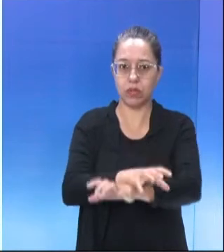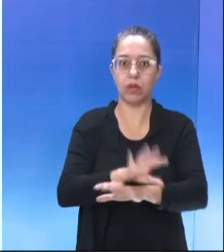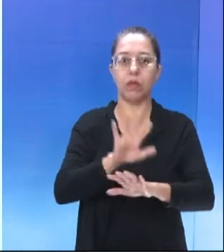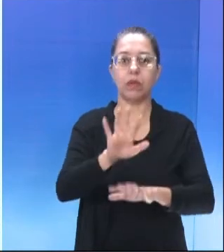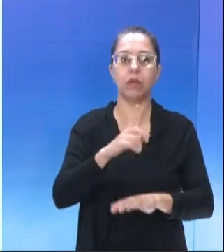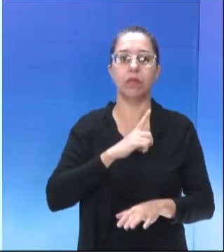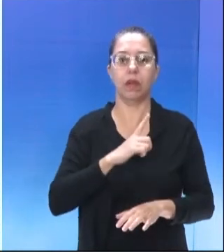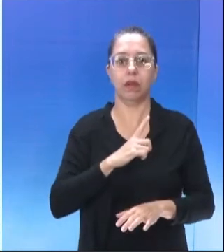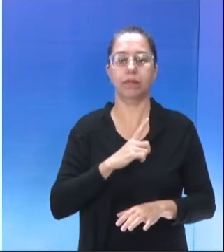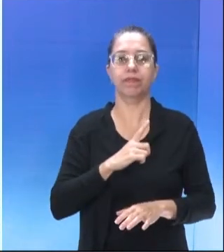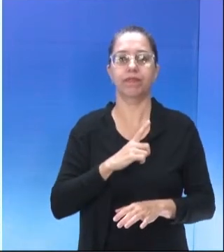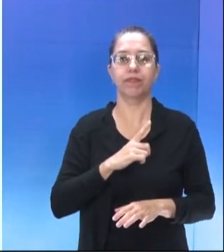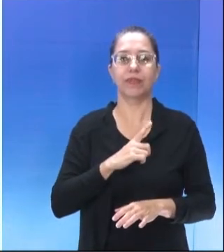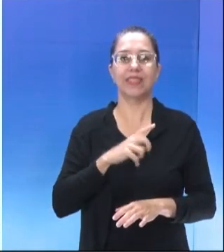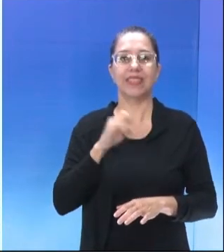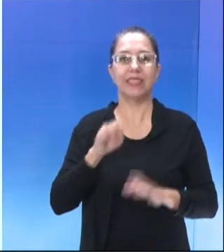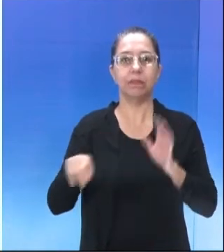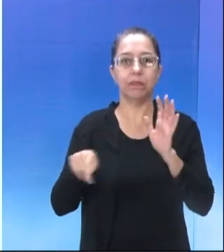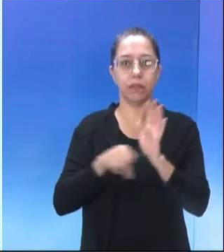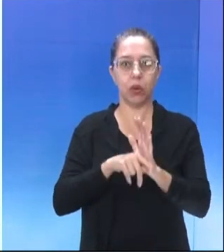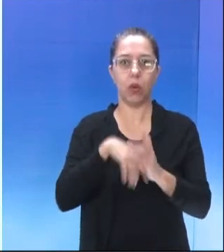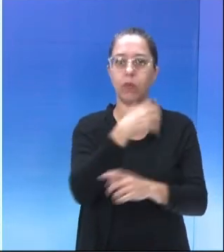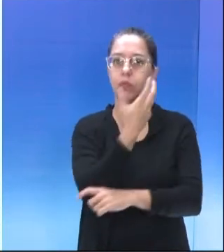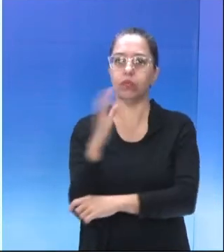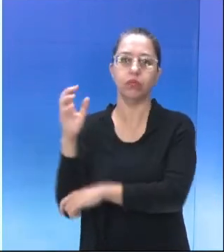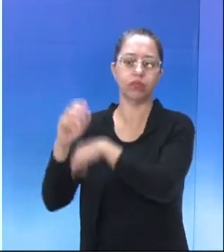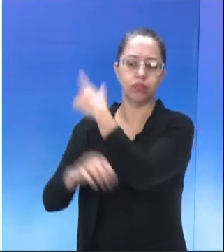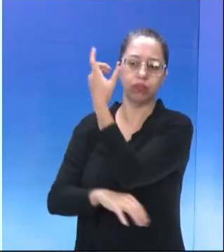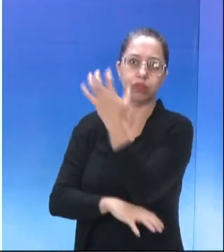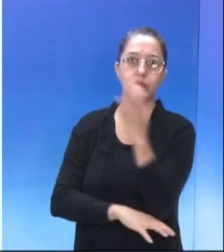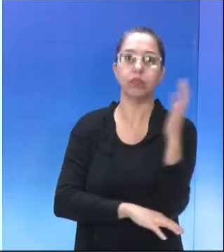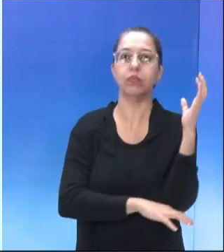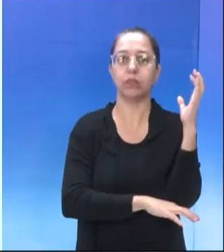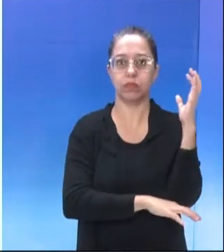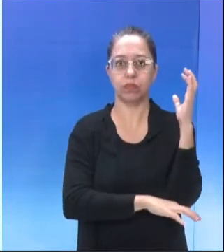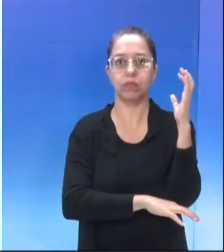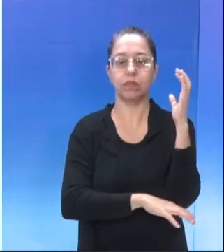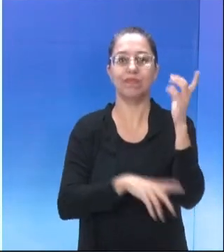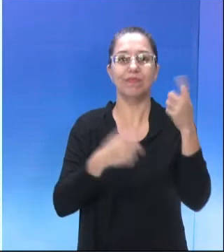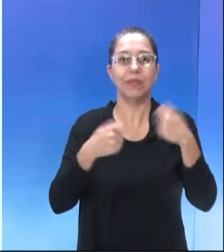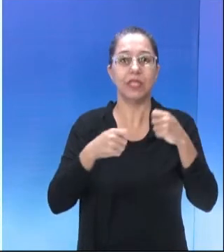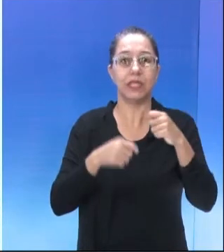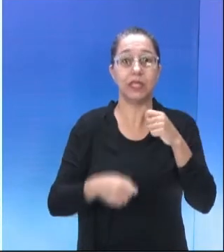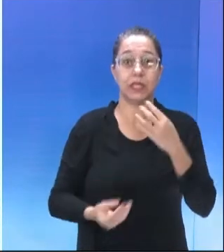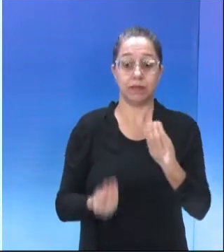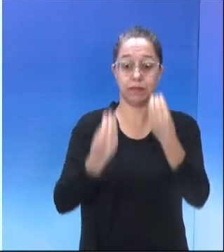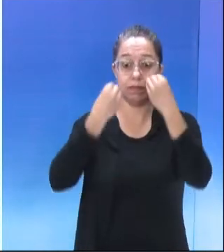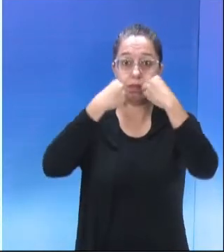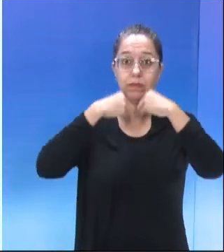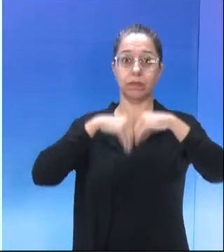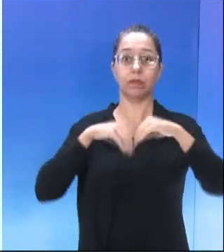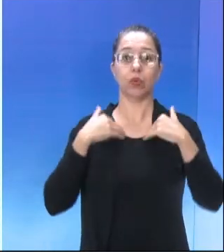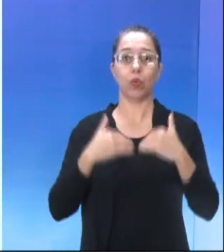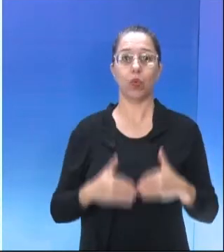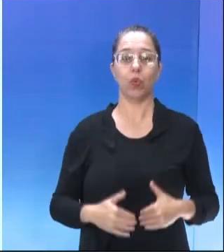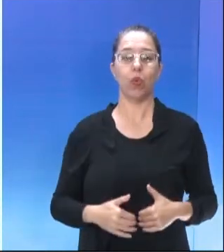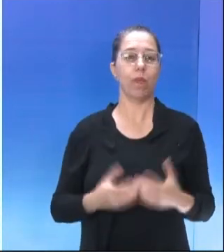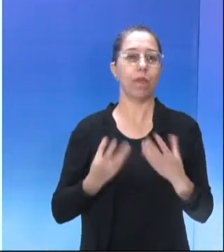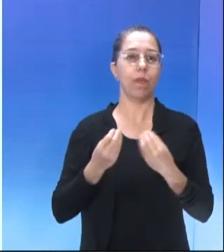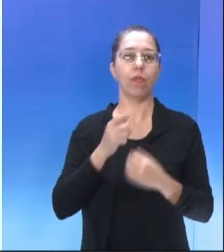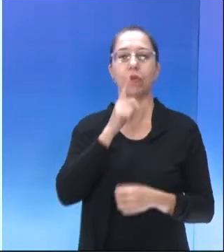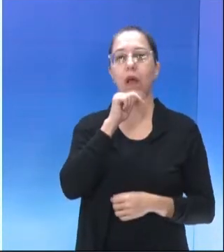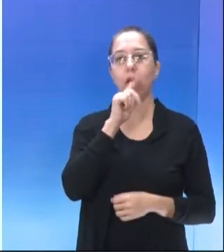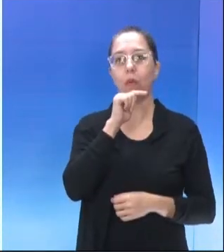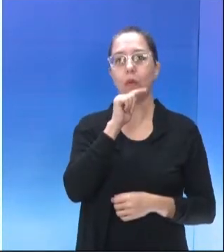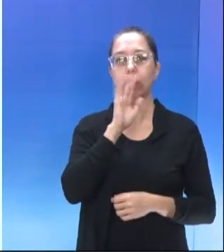habitam, os seres que habitam nesse bioma, eles precisam preservar muita água no seu corpo. Então, se eles